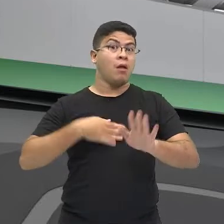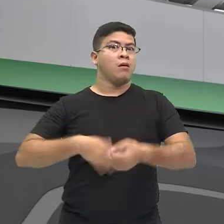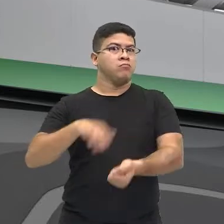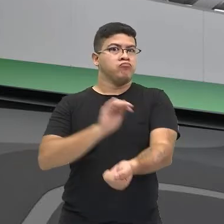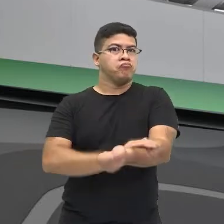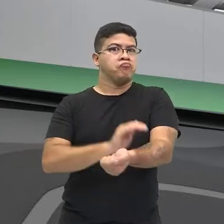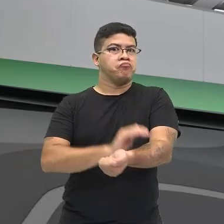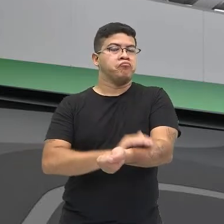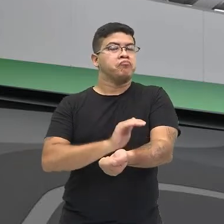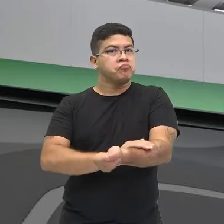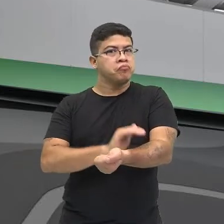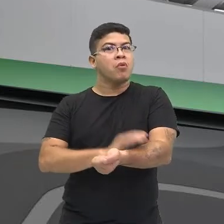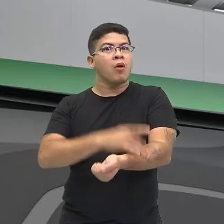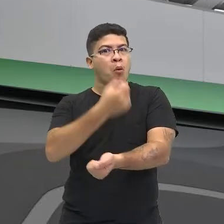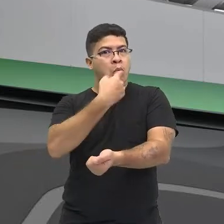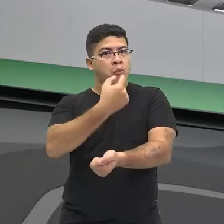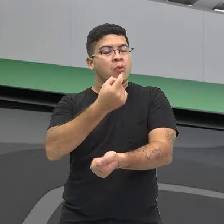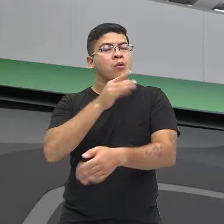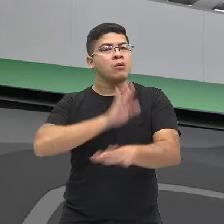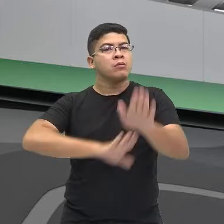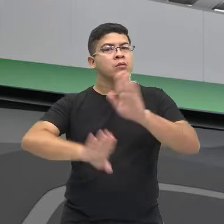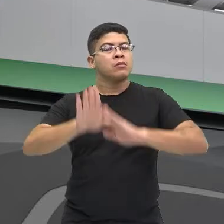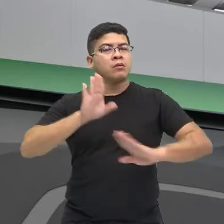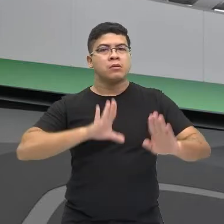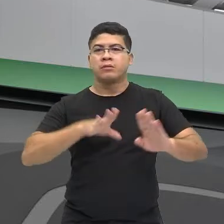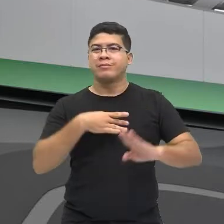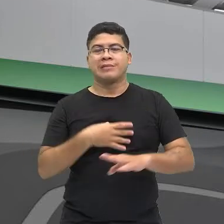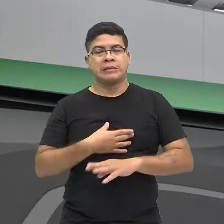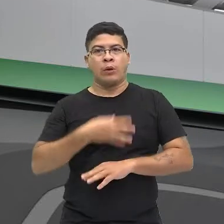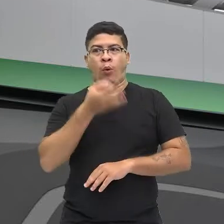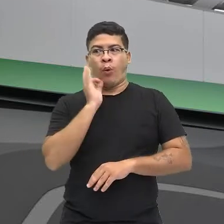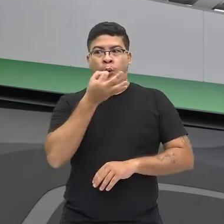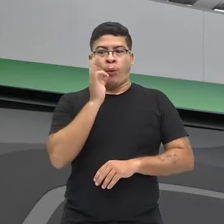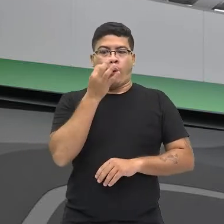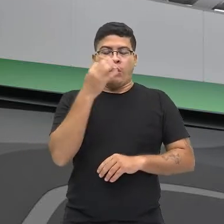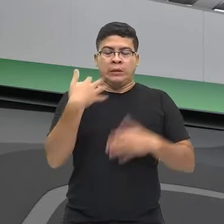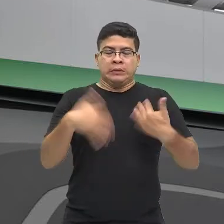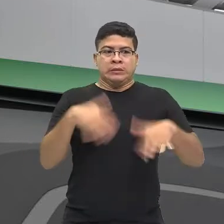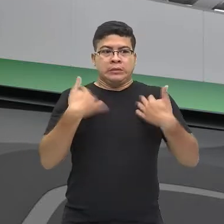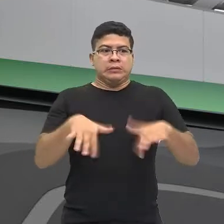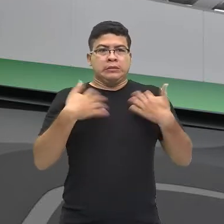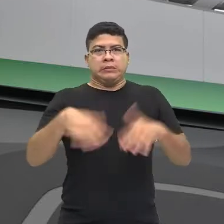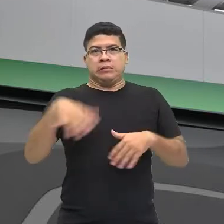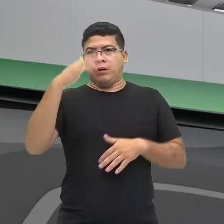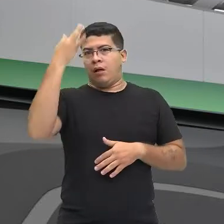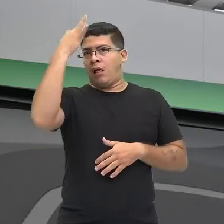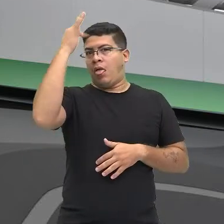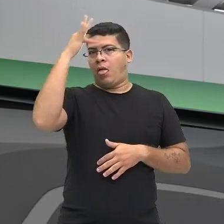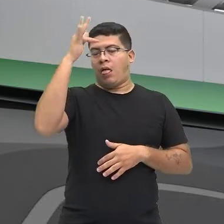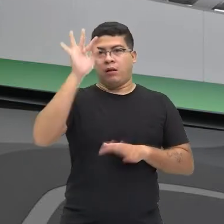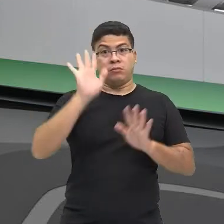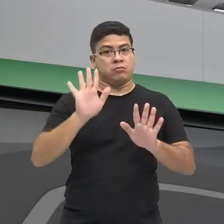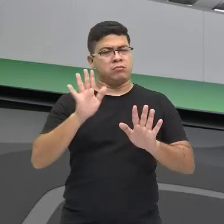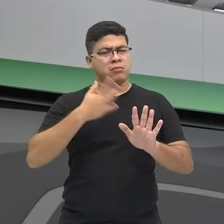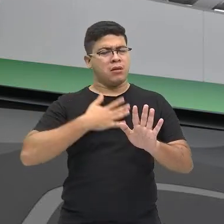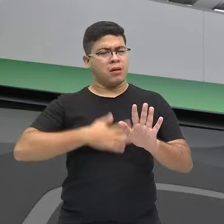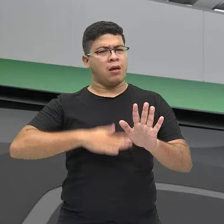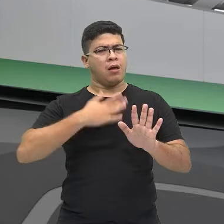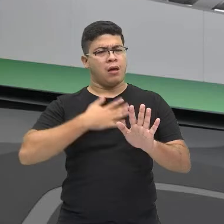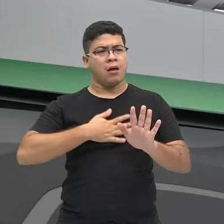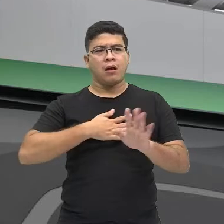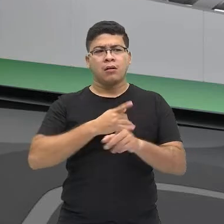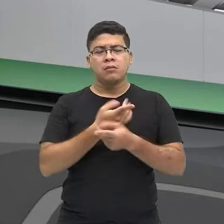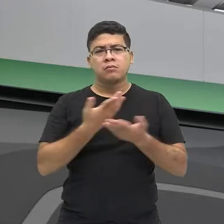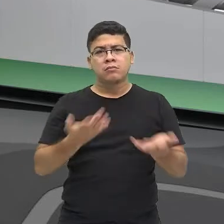próprio medicamento. Então, por isso que às vezes você, eu não tomei café hoje, por isso que eu estou com dor de cabeça. Não